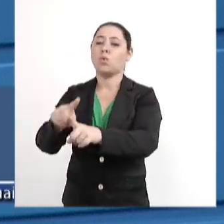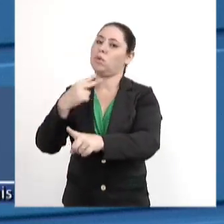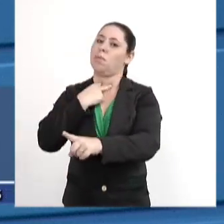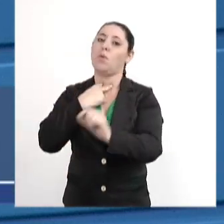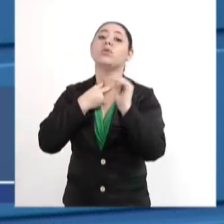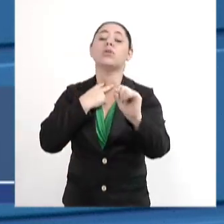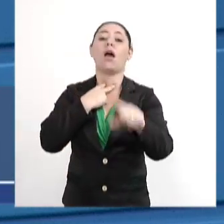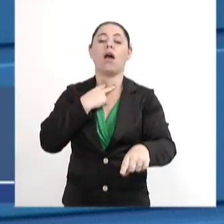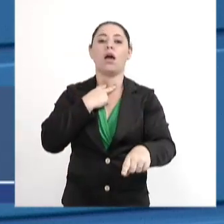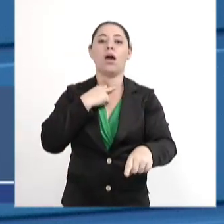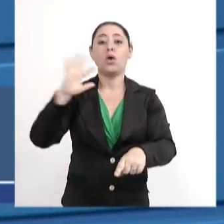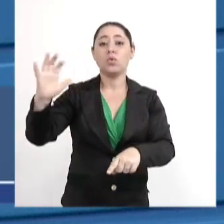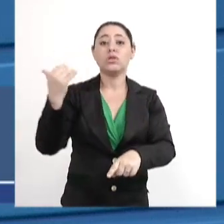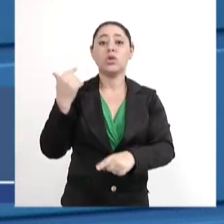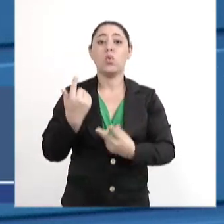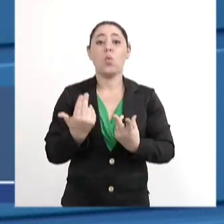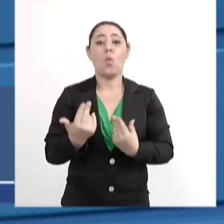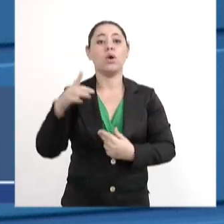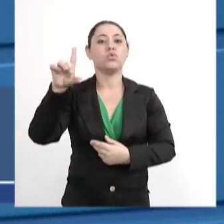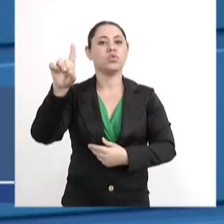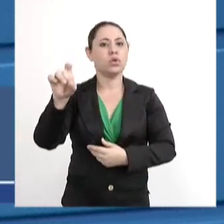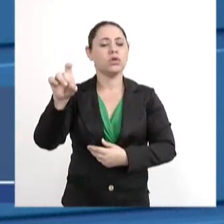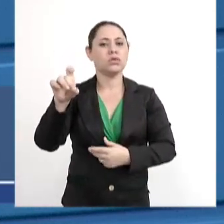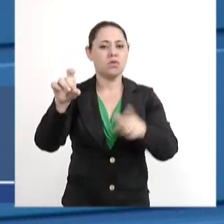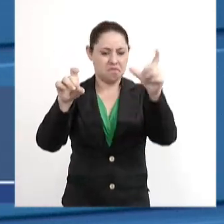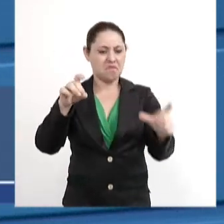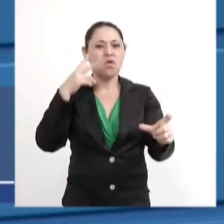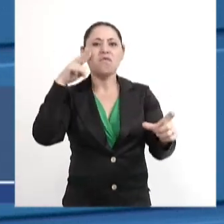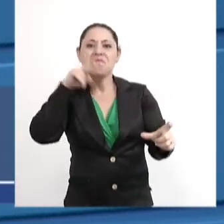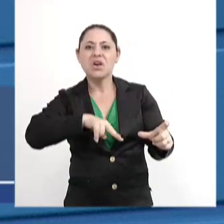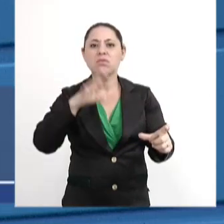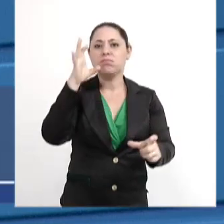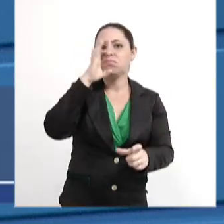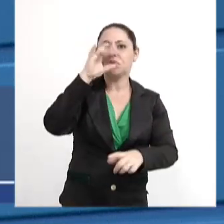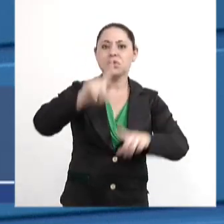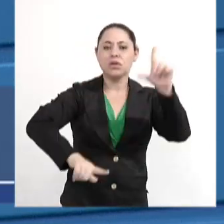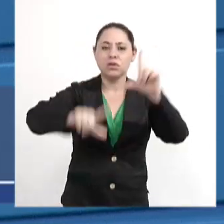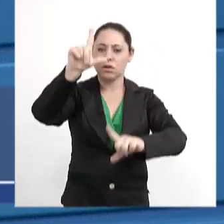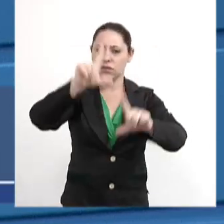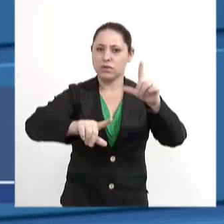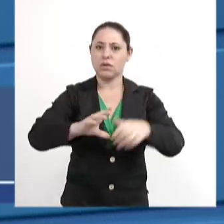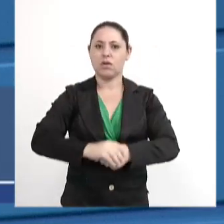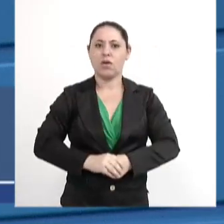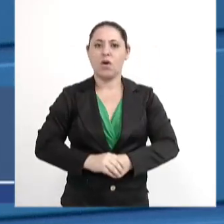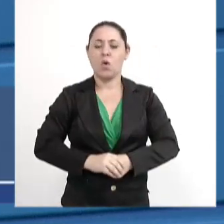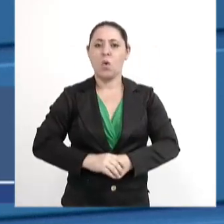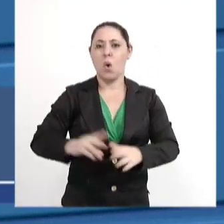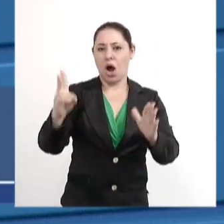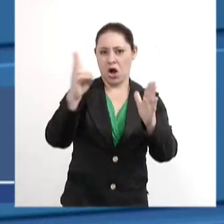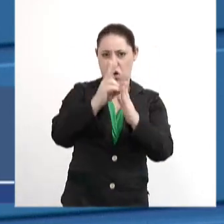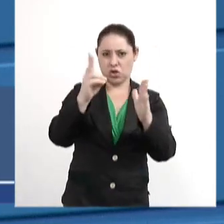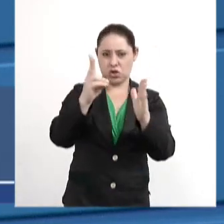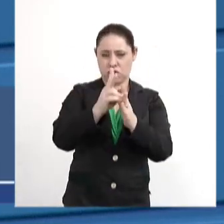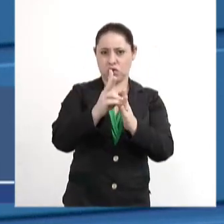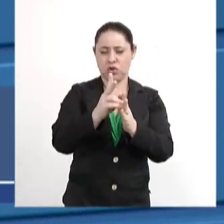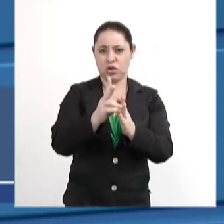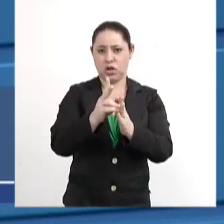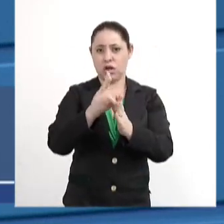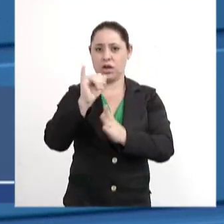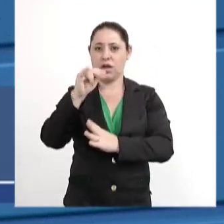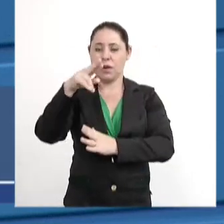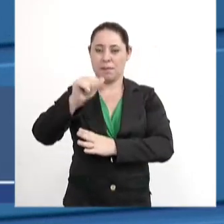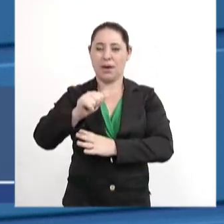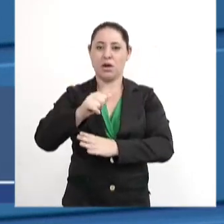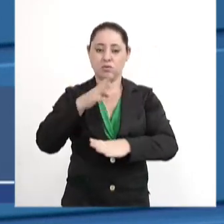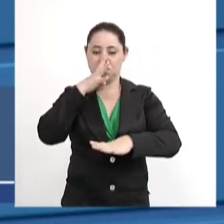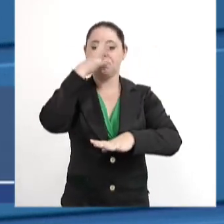pode é acontecer lá em Dourados. Vossa Excelência viu e assistiu na televisão a Índia Dirce Veron, irmã dos